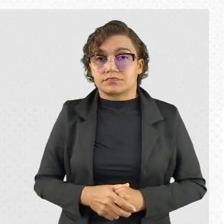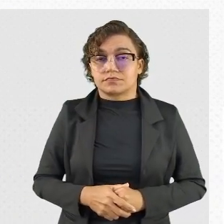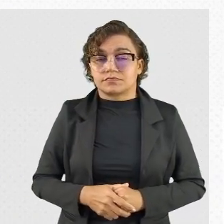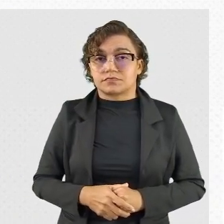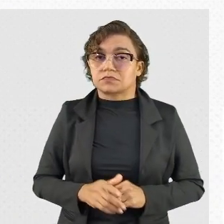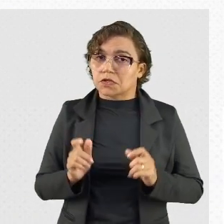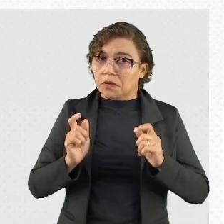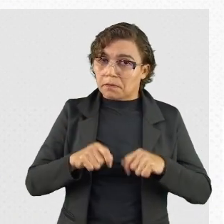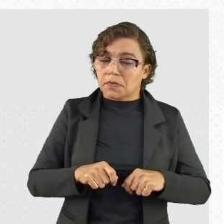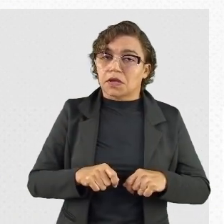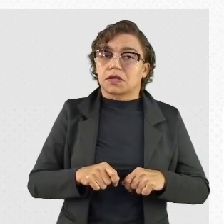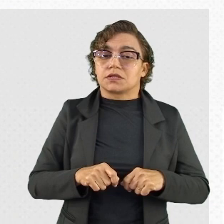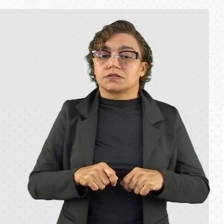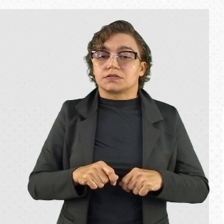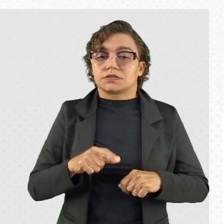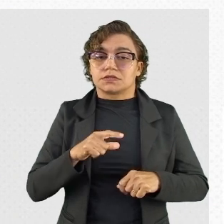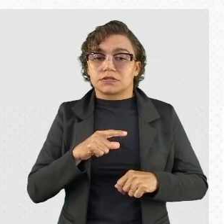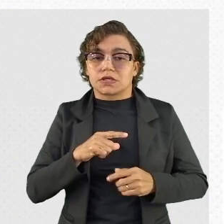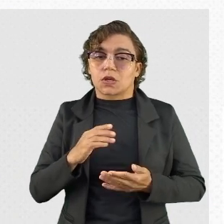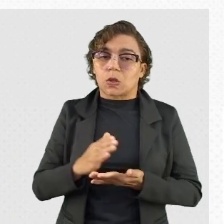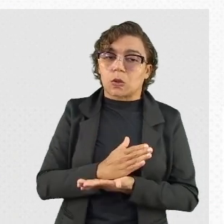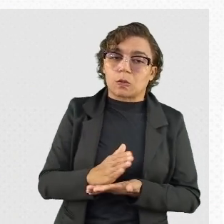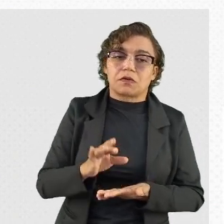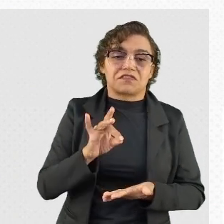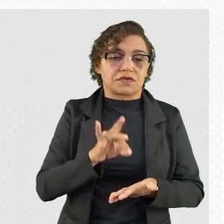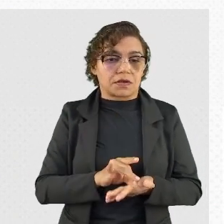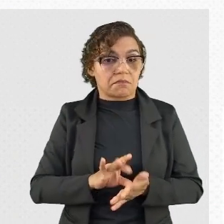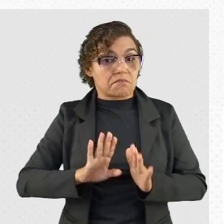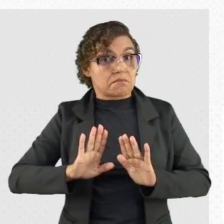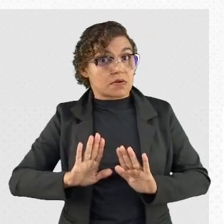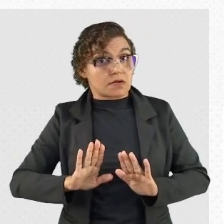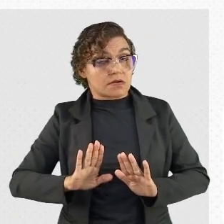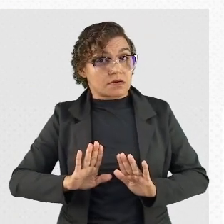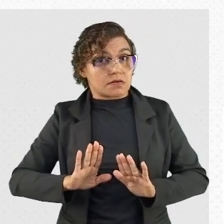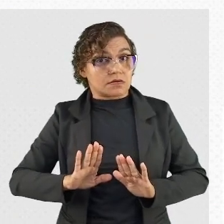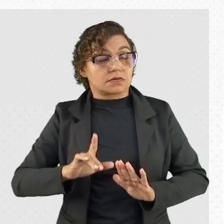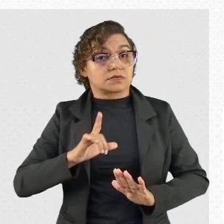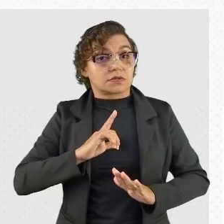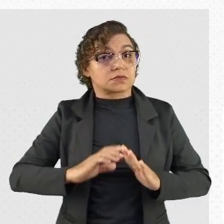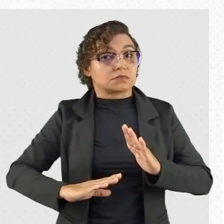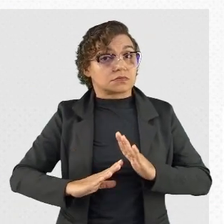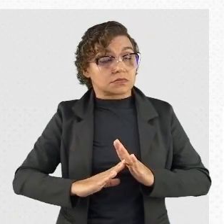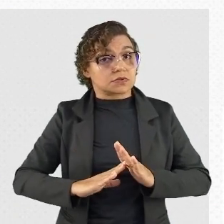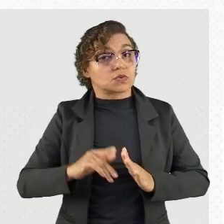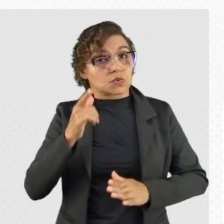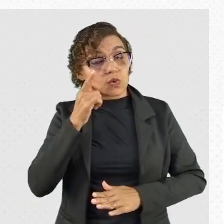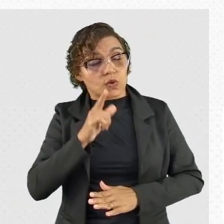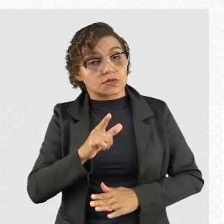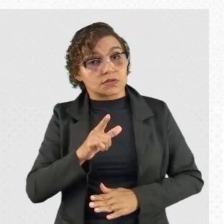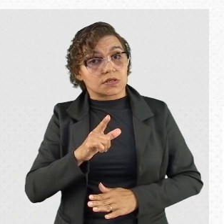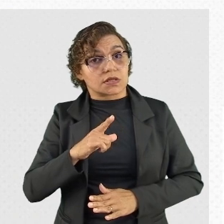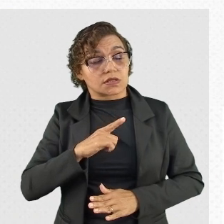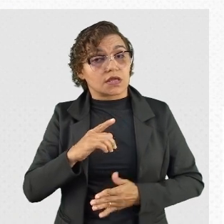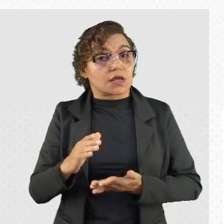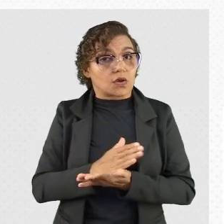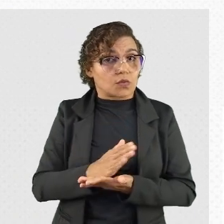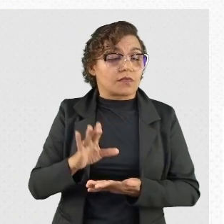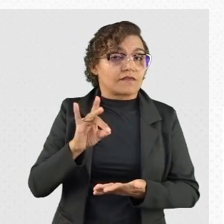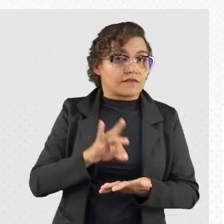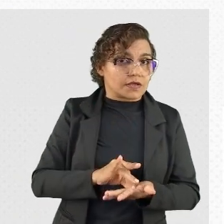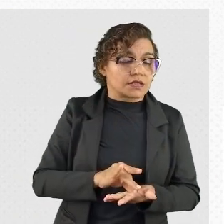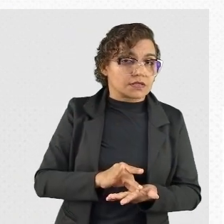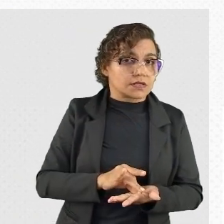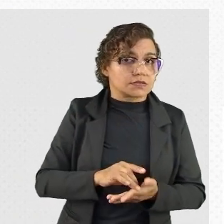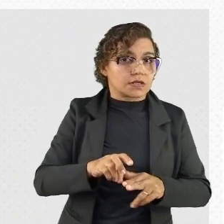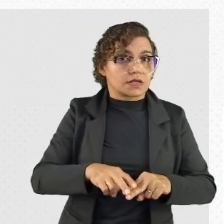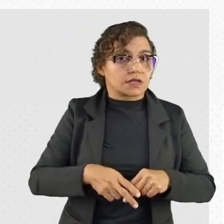é capaz de alcançar algumas verdades, mas né, ela tem a sua limitação e ela consegue alcançar algumas verdades